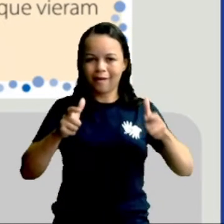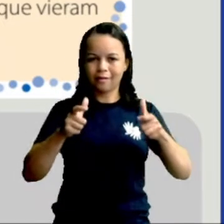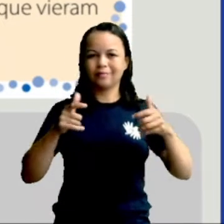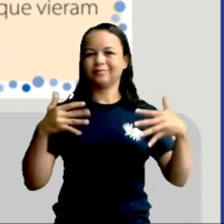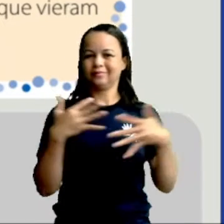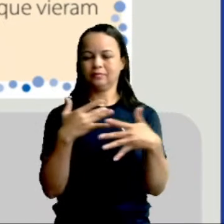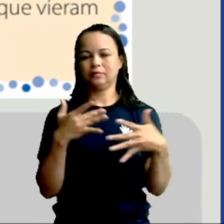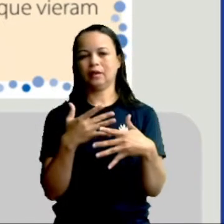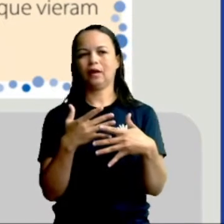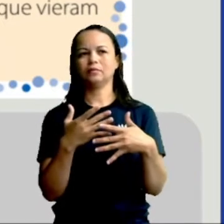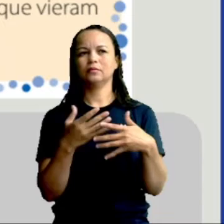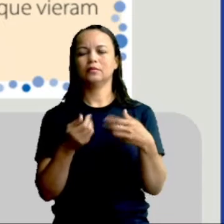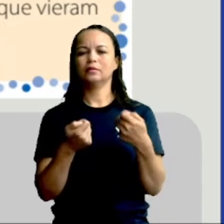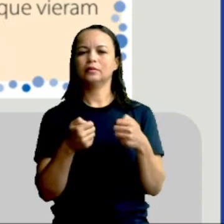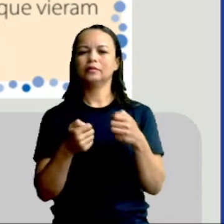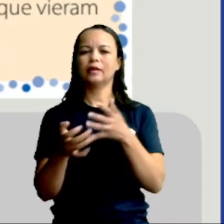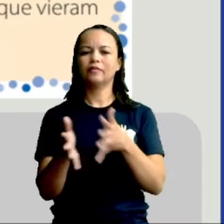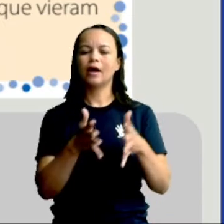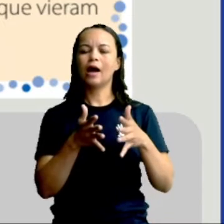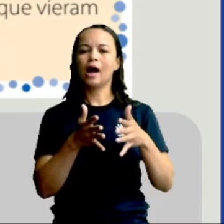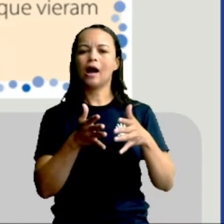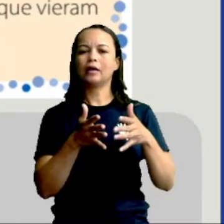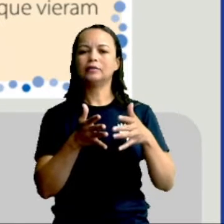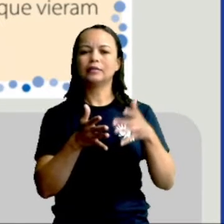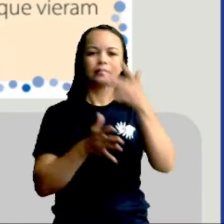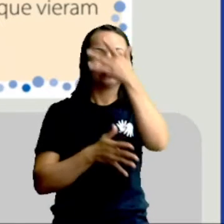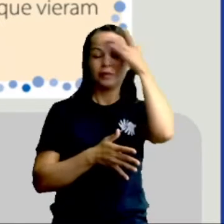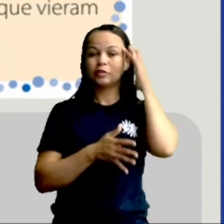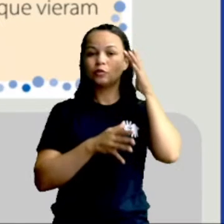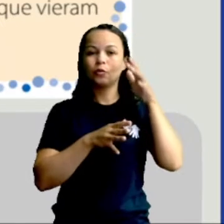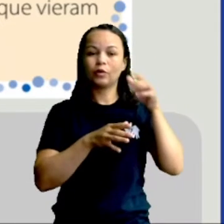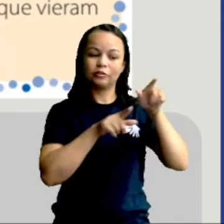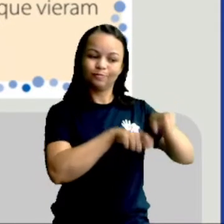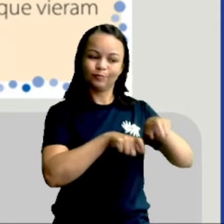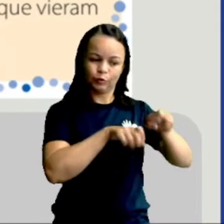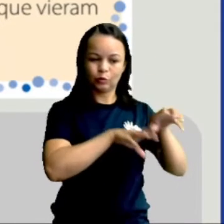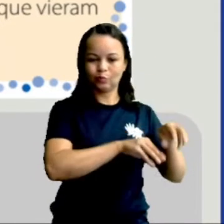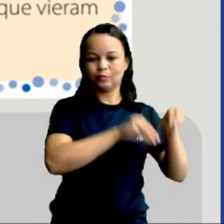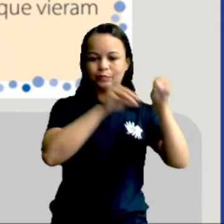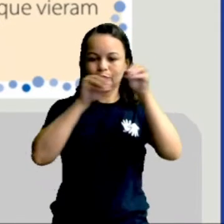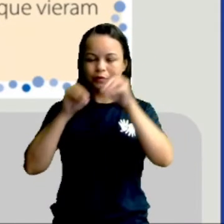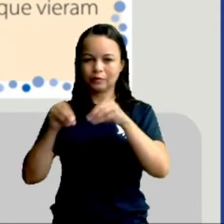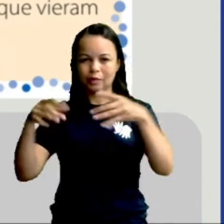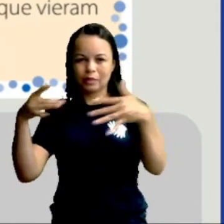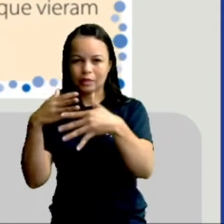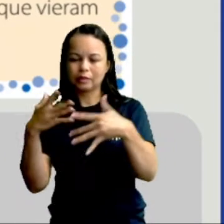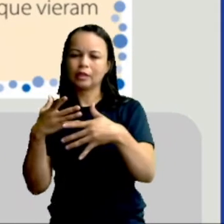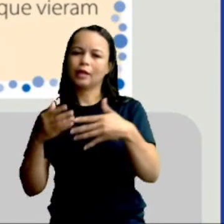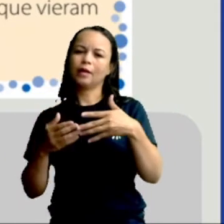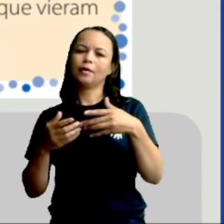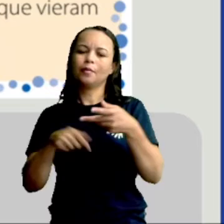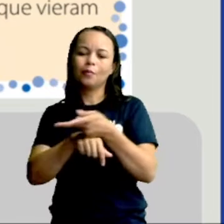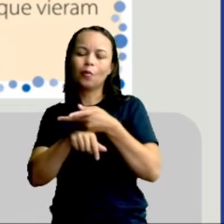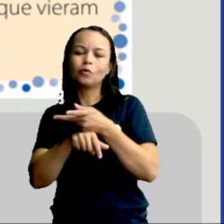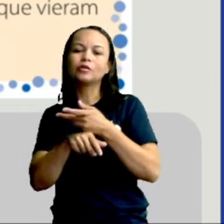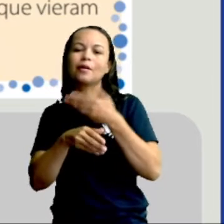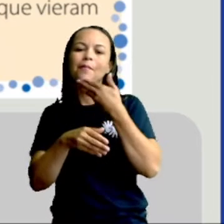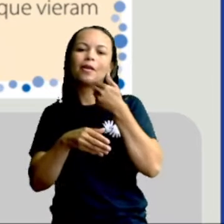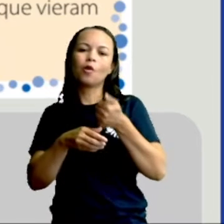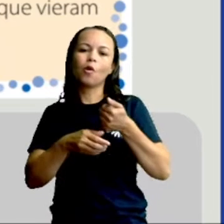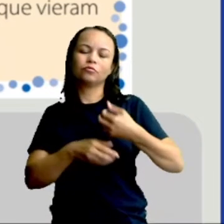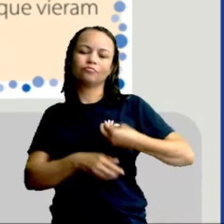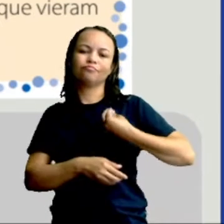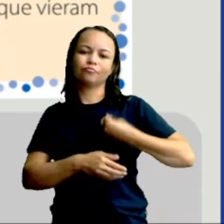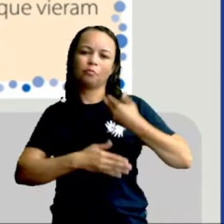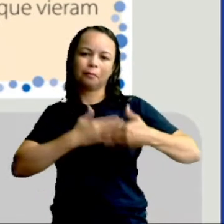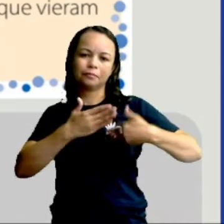cidades se deve à saída de pessoas do campo para os centros urbanos em busca de melhores condições de vida. E